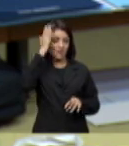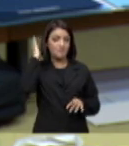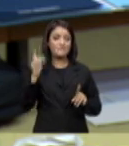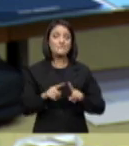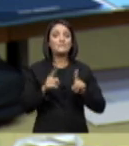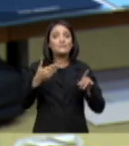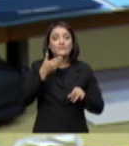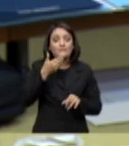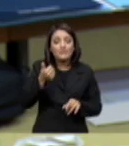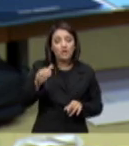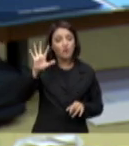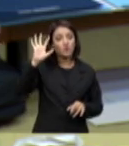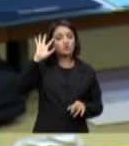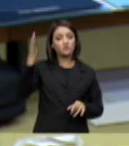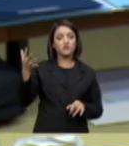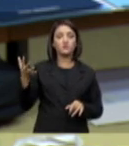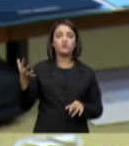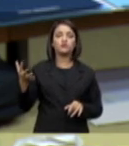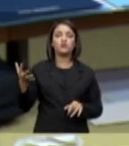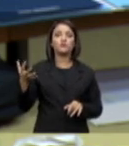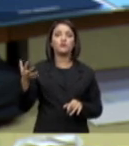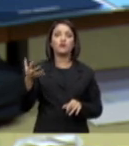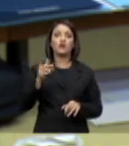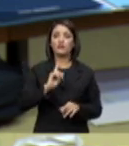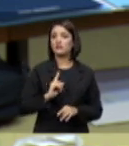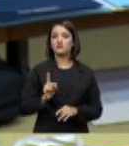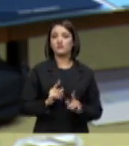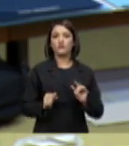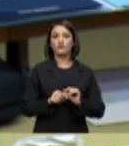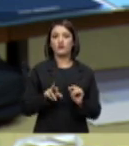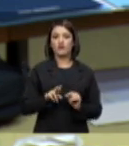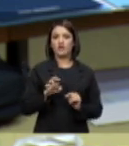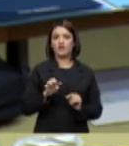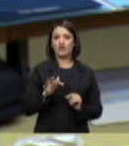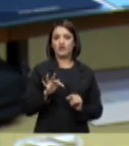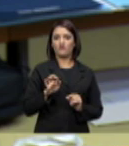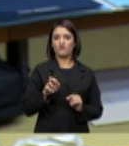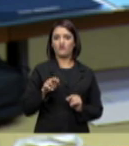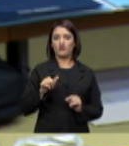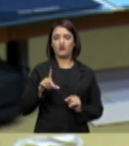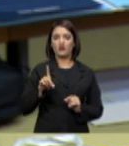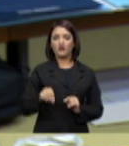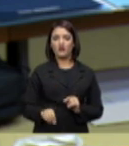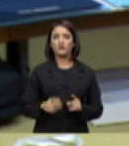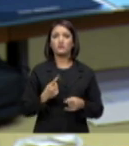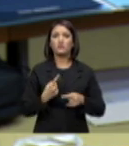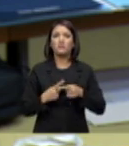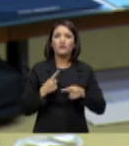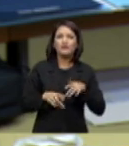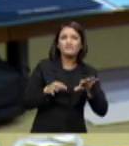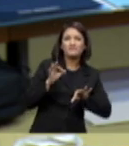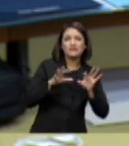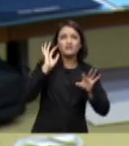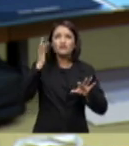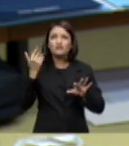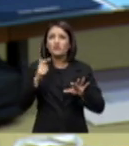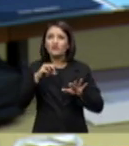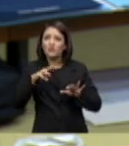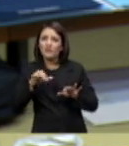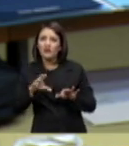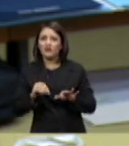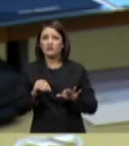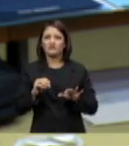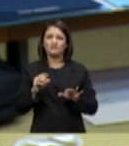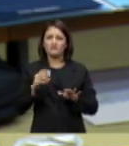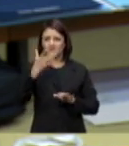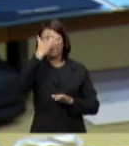seria não não referendo ou que stingwing 100 metros pessoas talvez não entendo então não